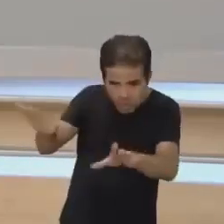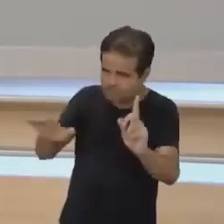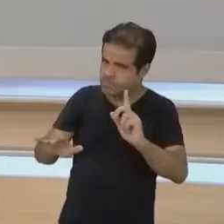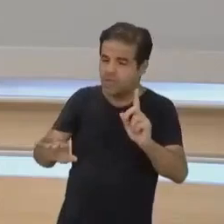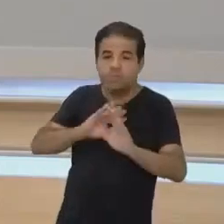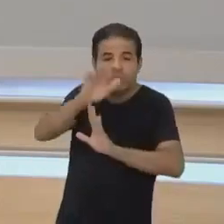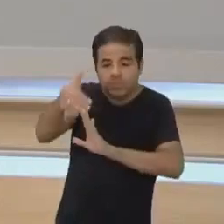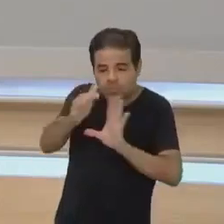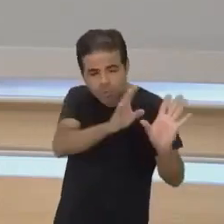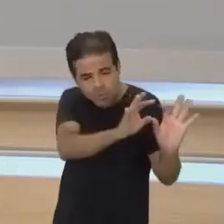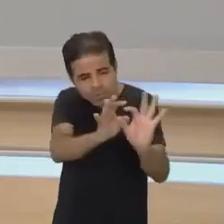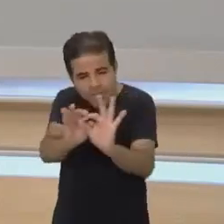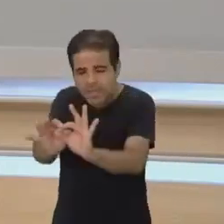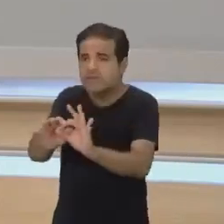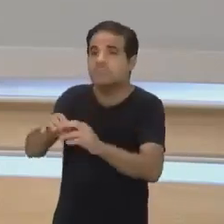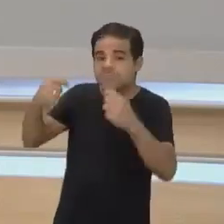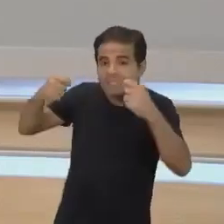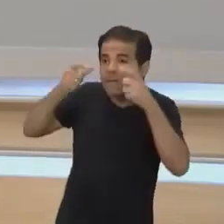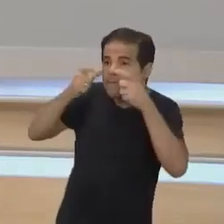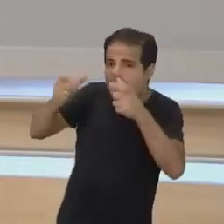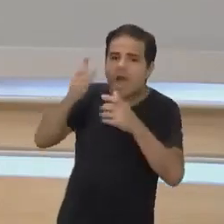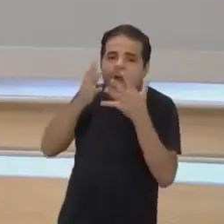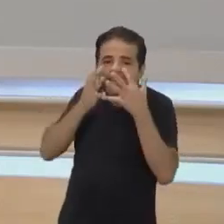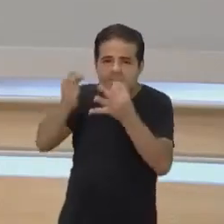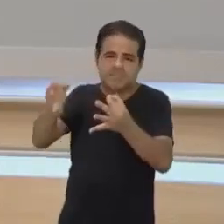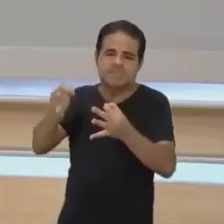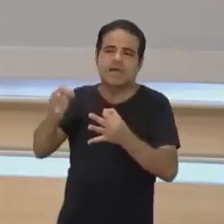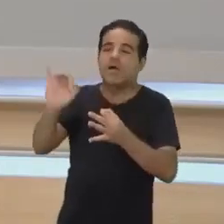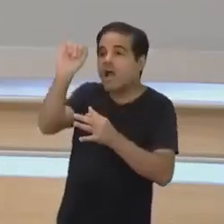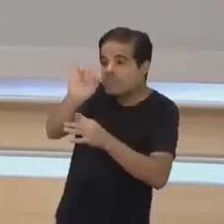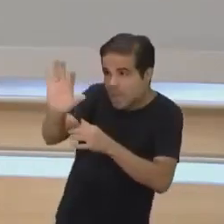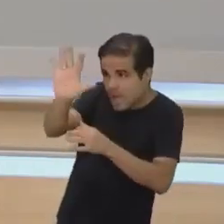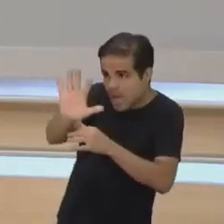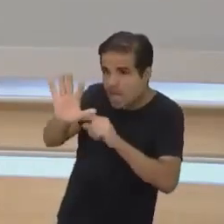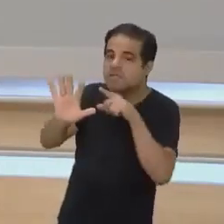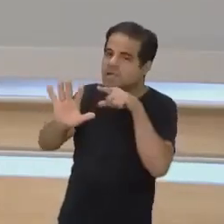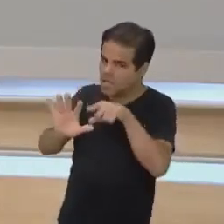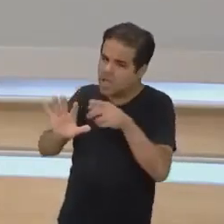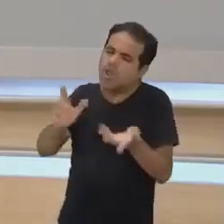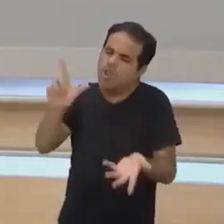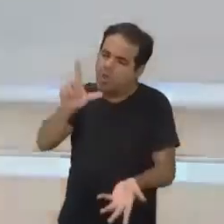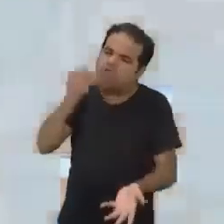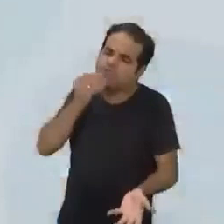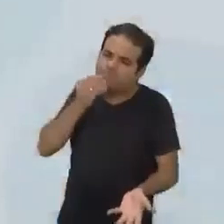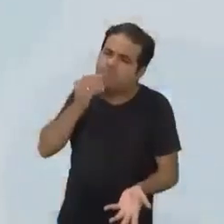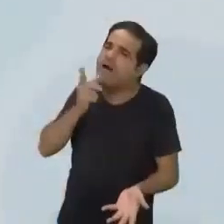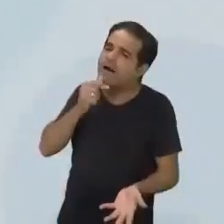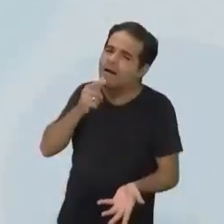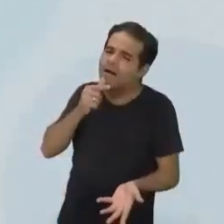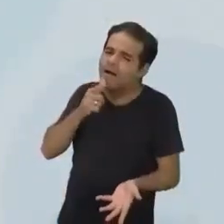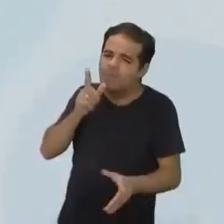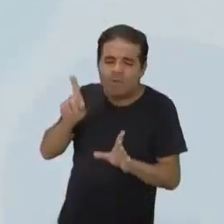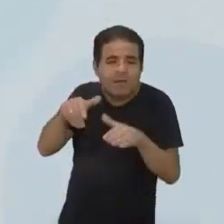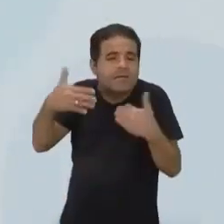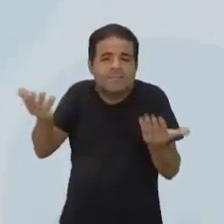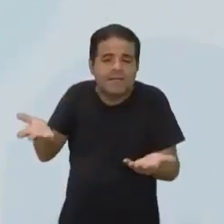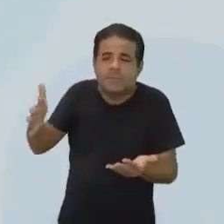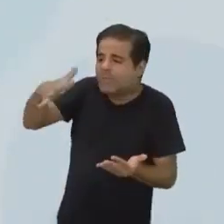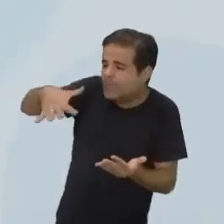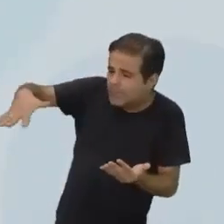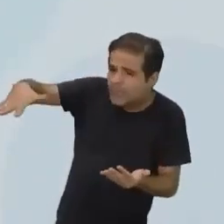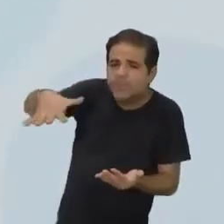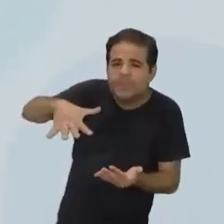todo o contexto que ela traz. Então, a imagem é bem óbvia, né? Água. Mas e aí todo